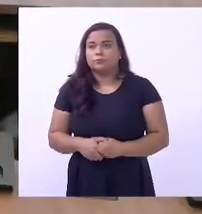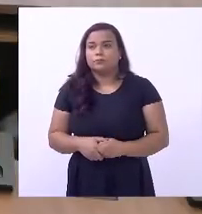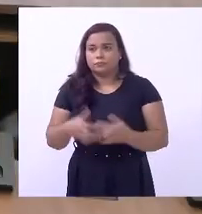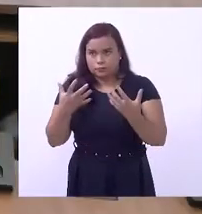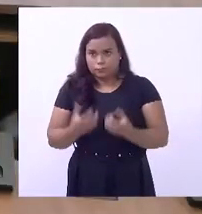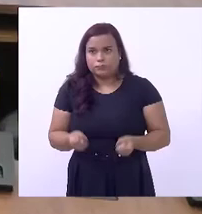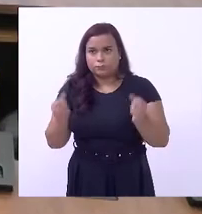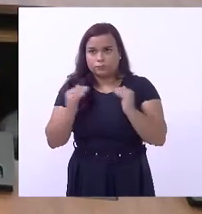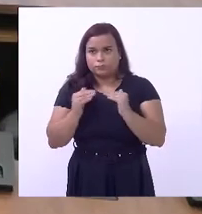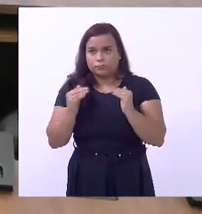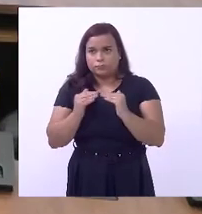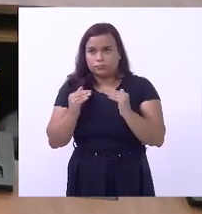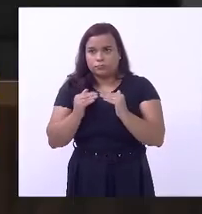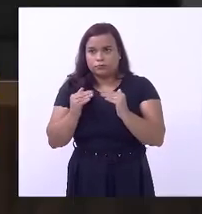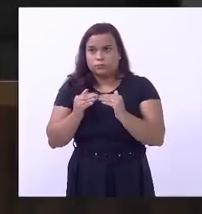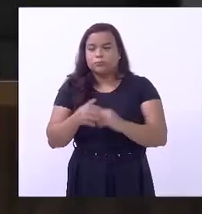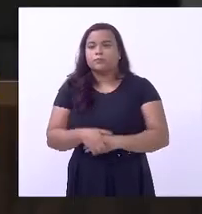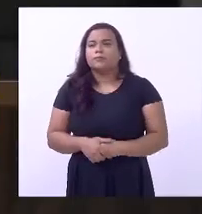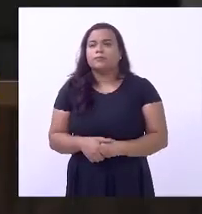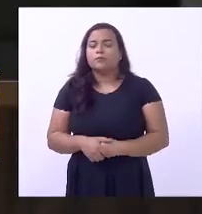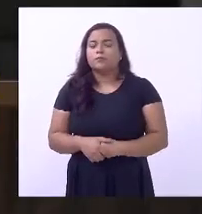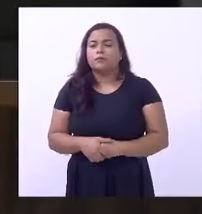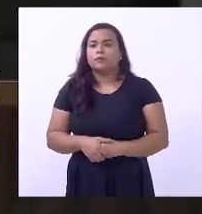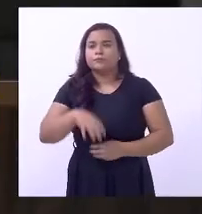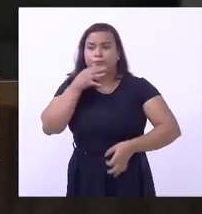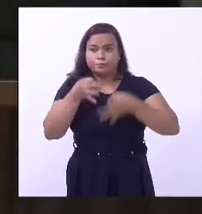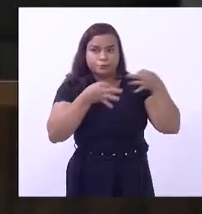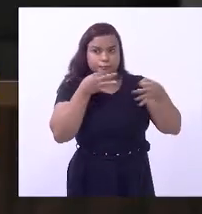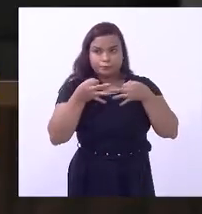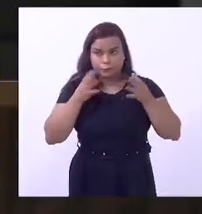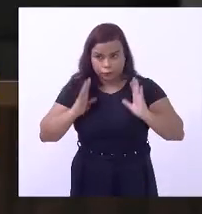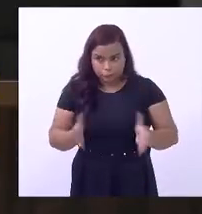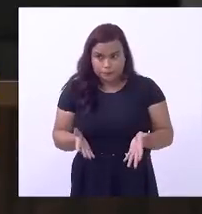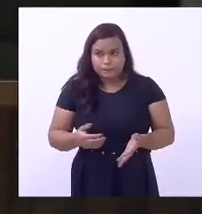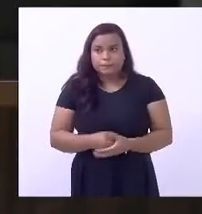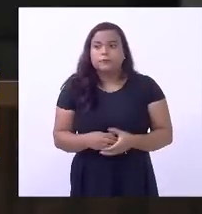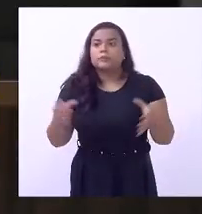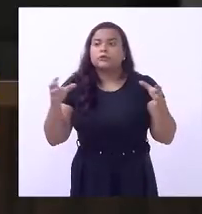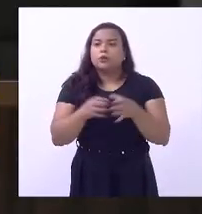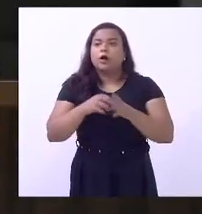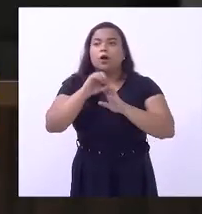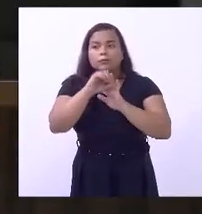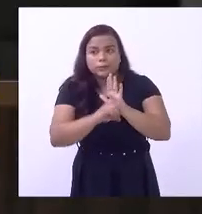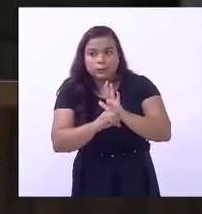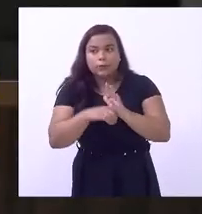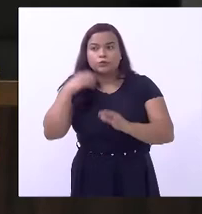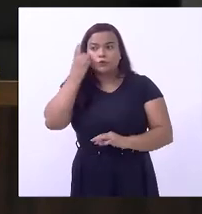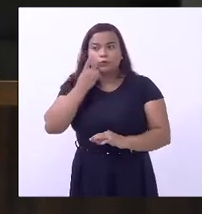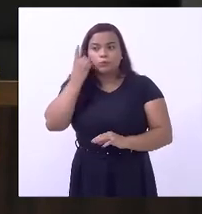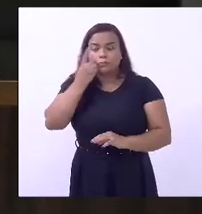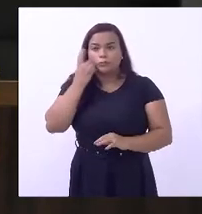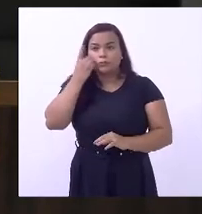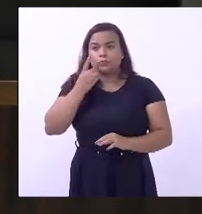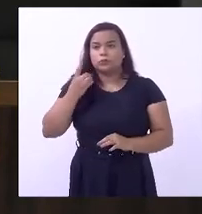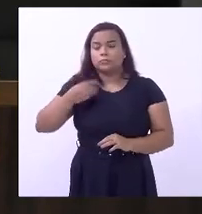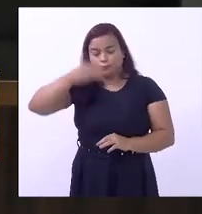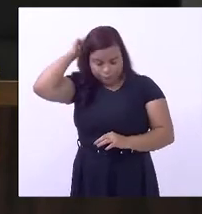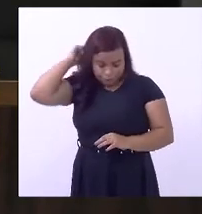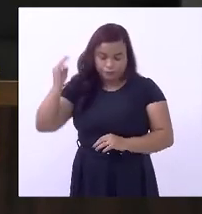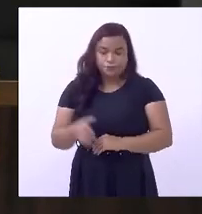Favorável, presidente. Com os pareceres pela Comissão de Orçamento, deputado Márcio